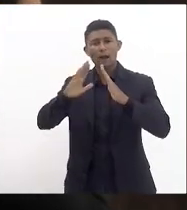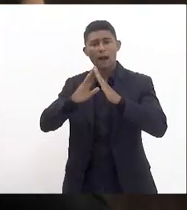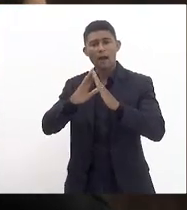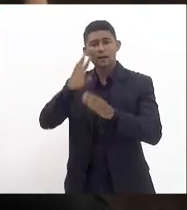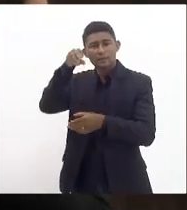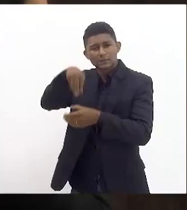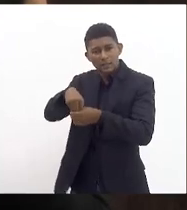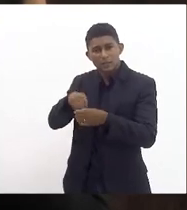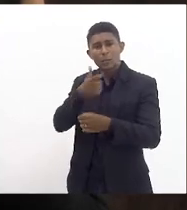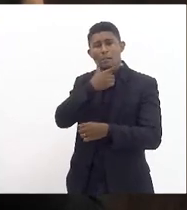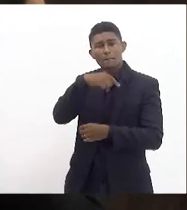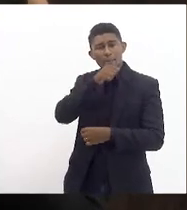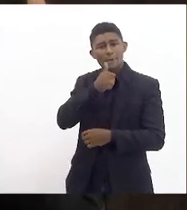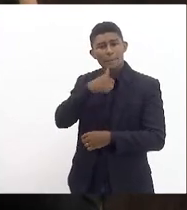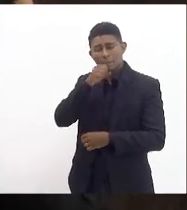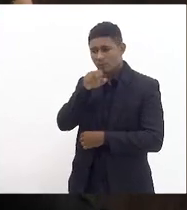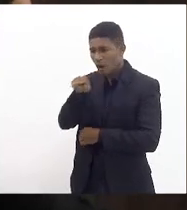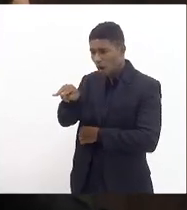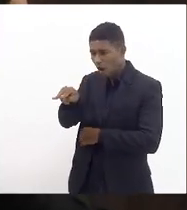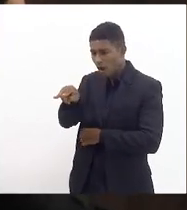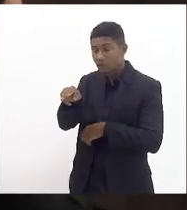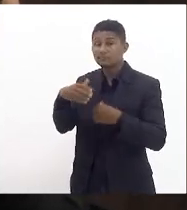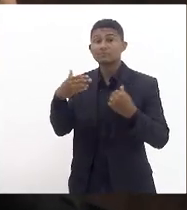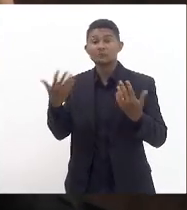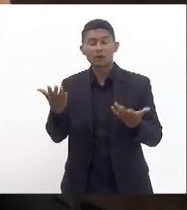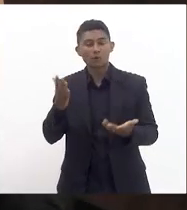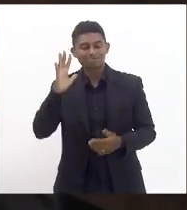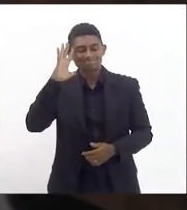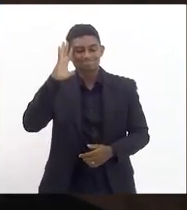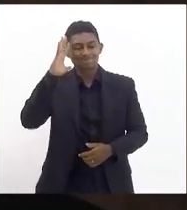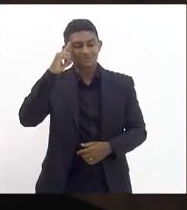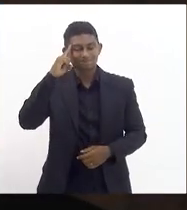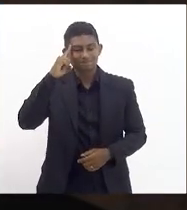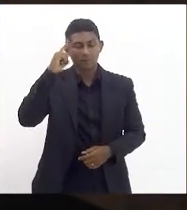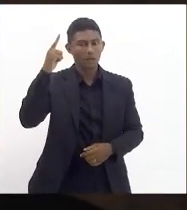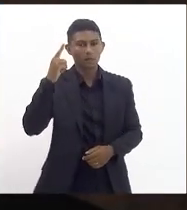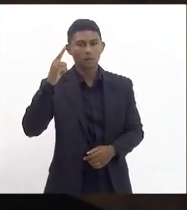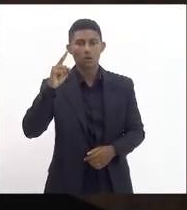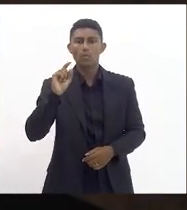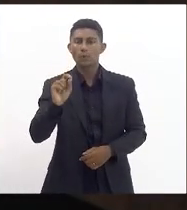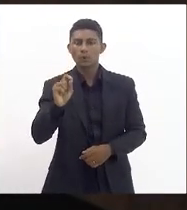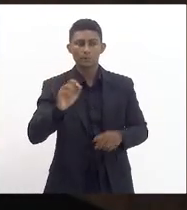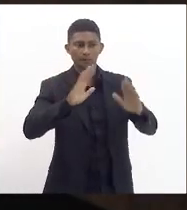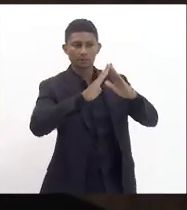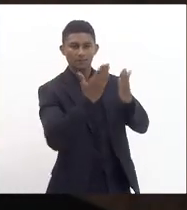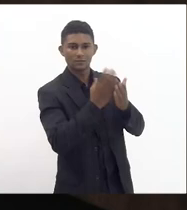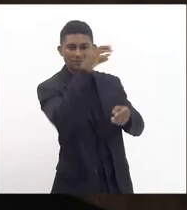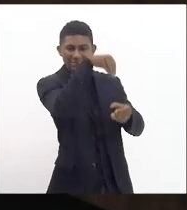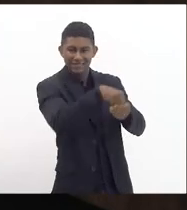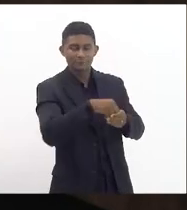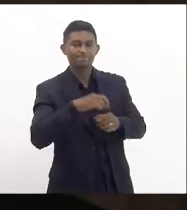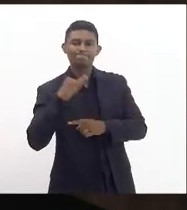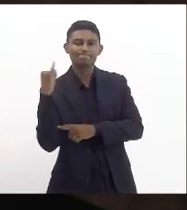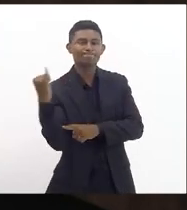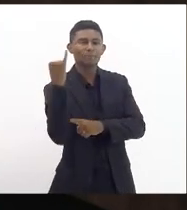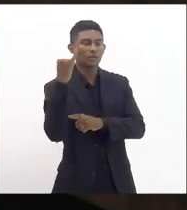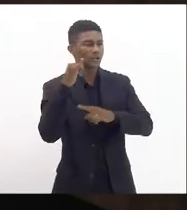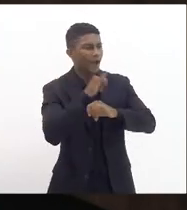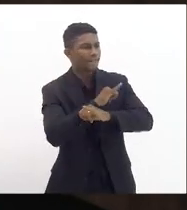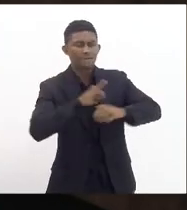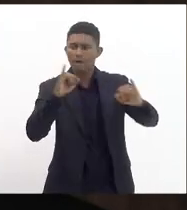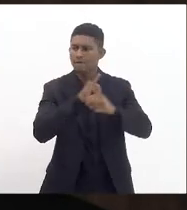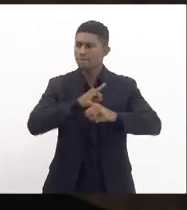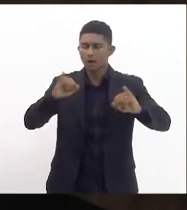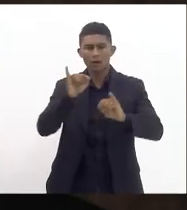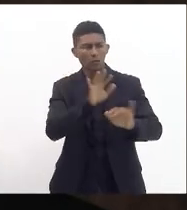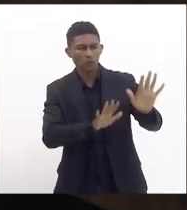de prevenção e combate à automutilação do que o ambiente escolar. A deputada Marta Rocha foi muito feliz, e a gente não